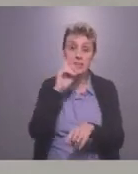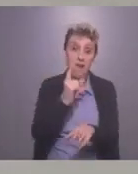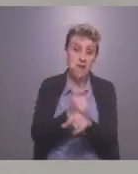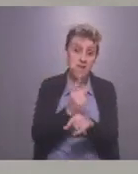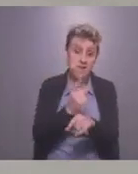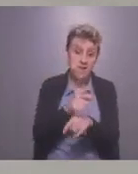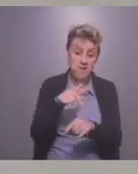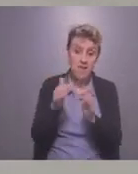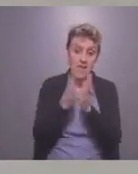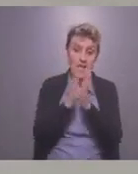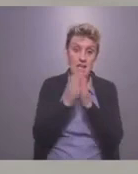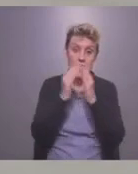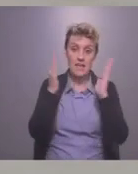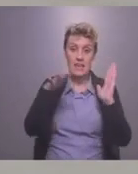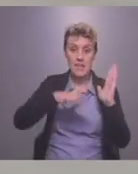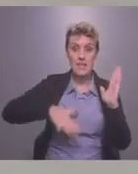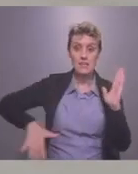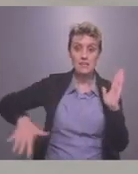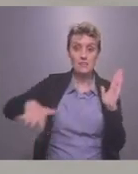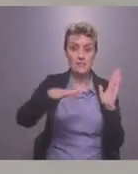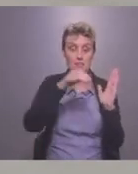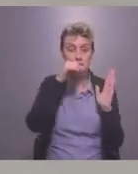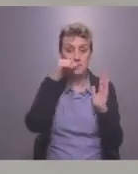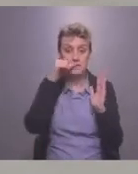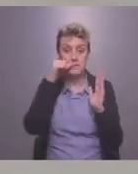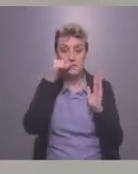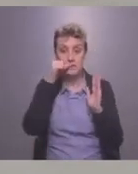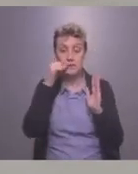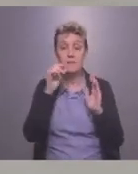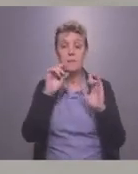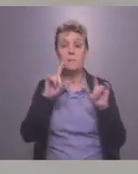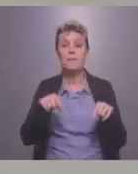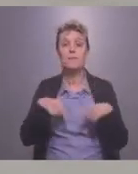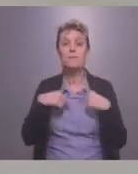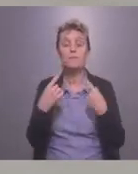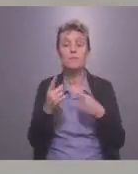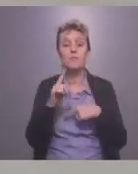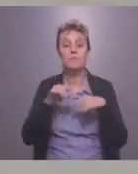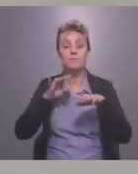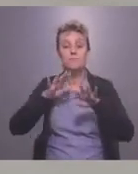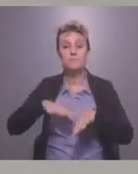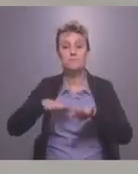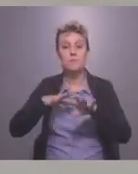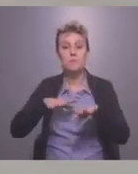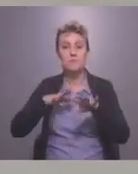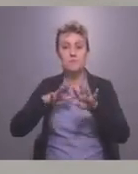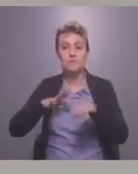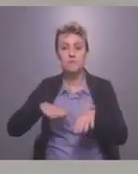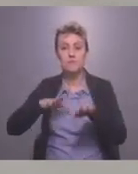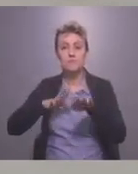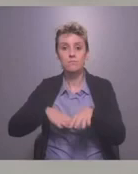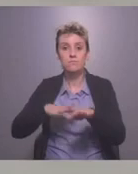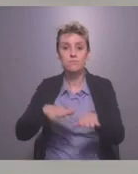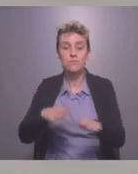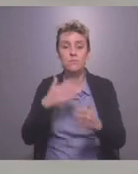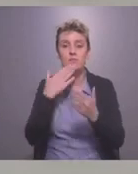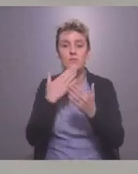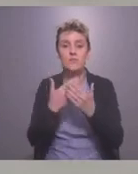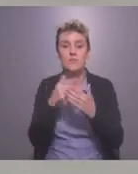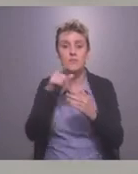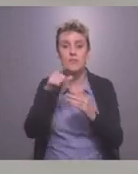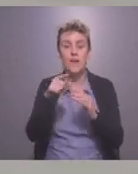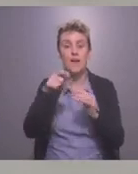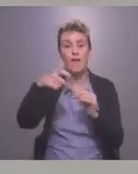nesta basílica em que nos encontramos e que é depois seguida de procissão eucarística para o altar do